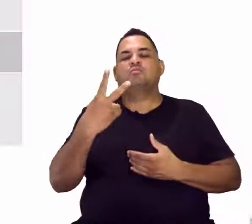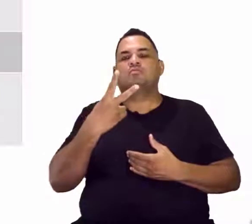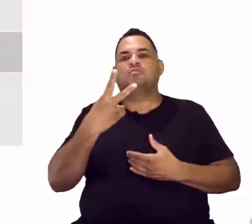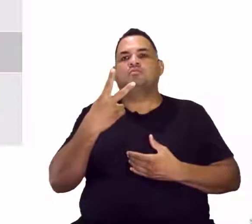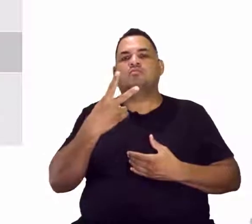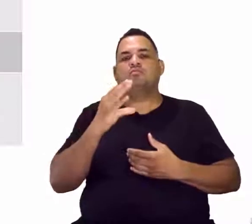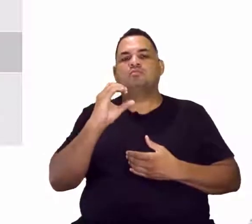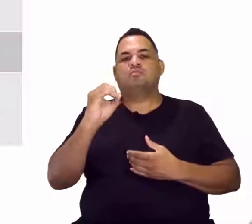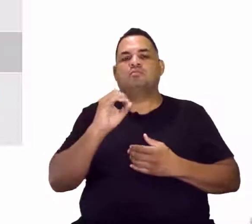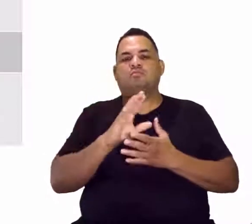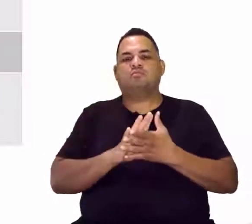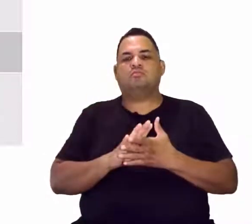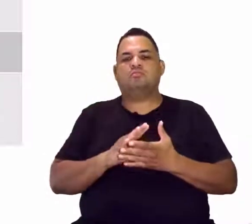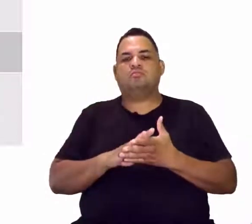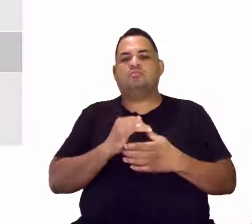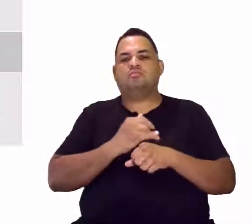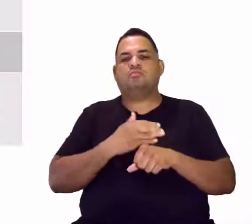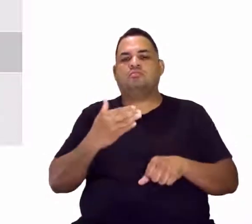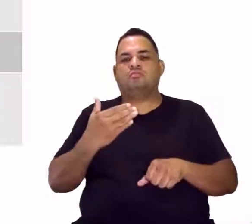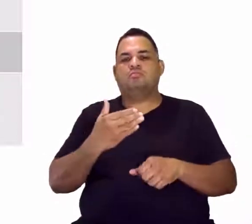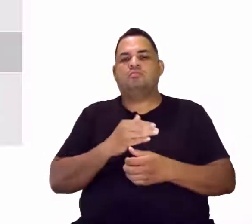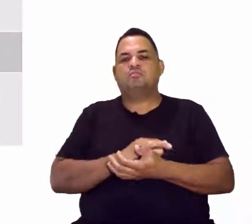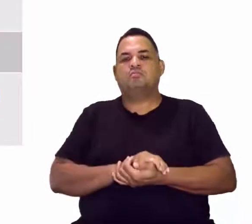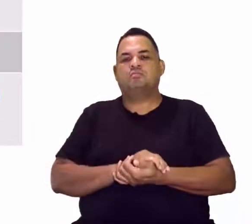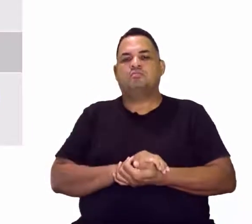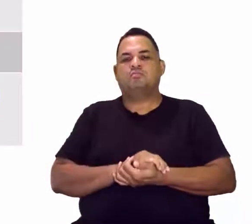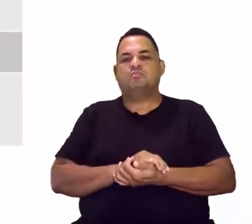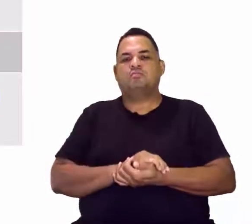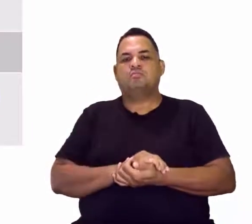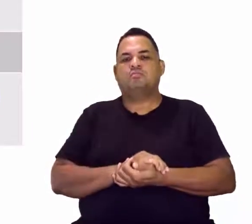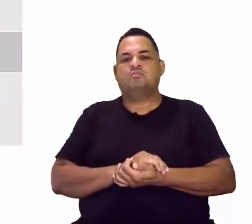2 oxigênios, eu fico ácido